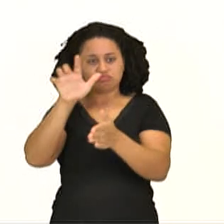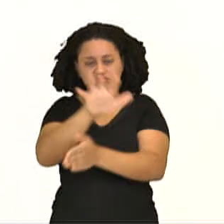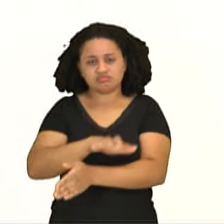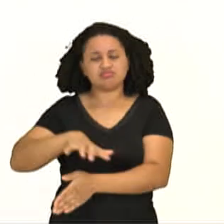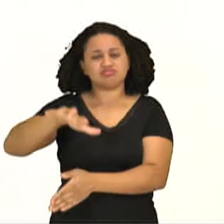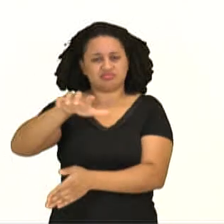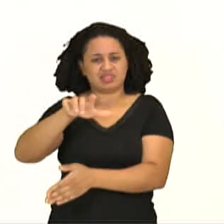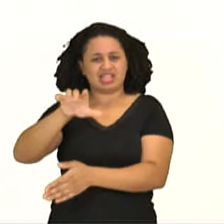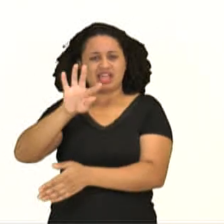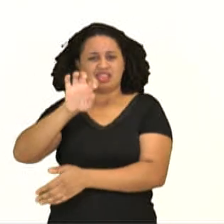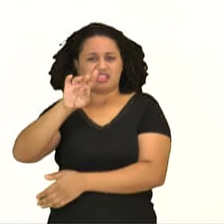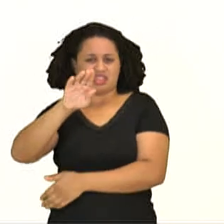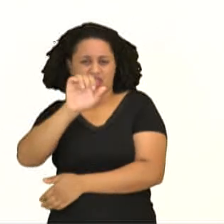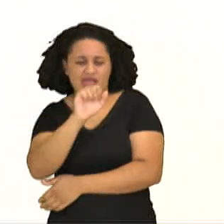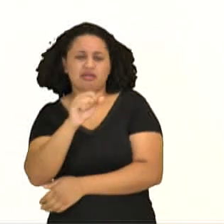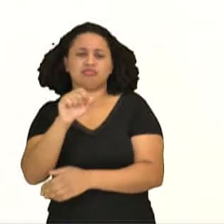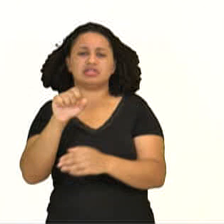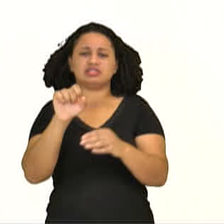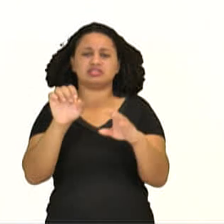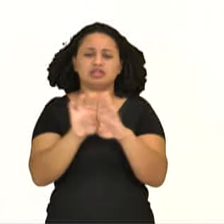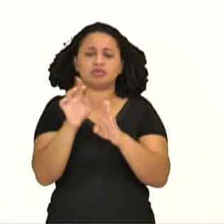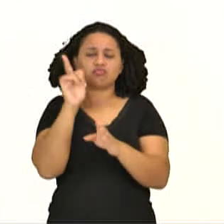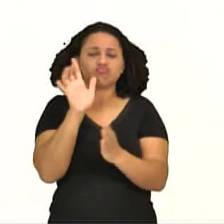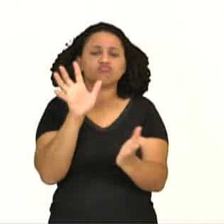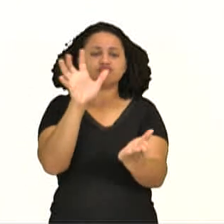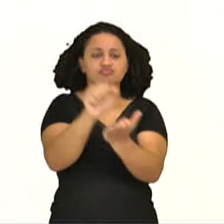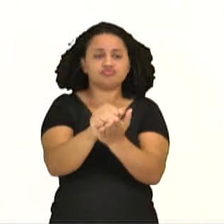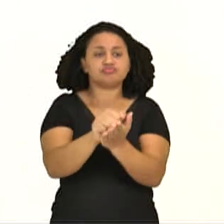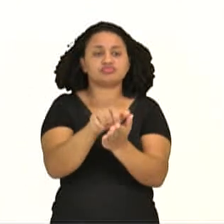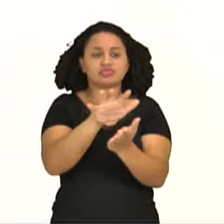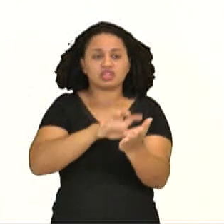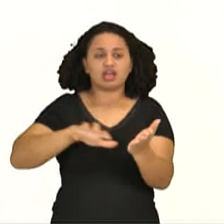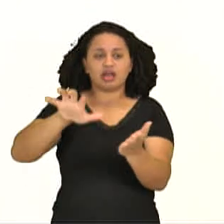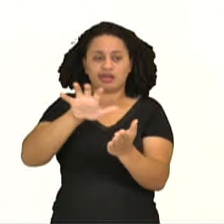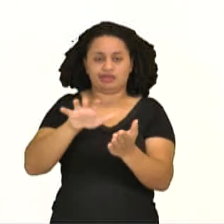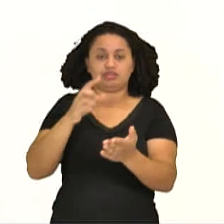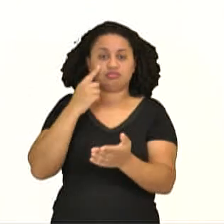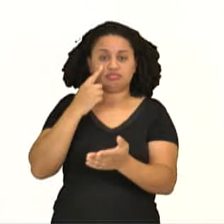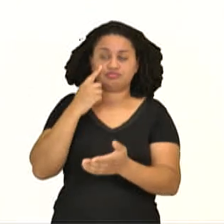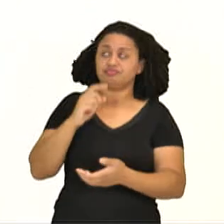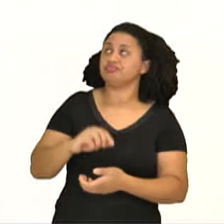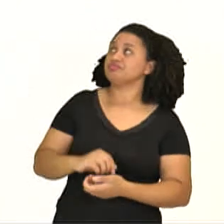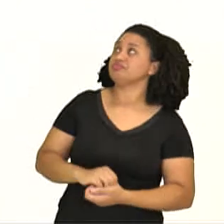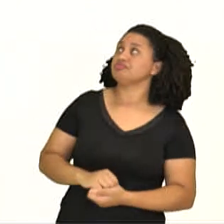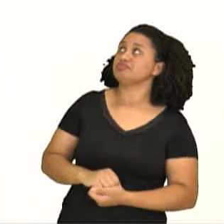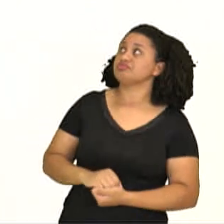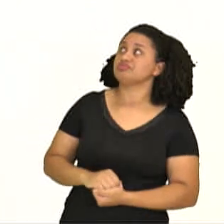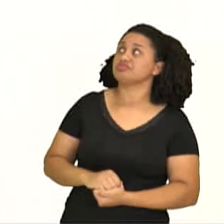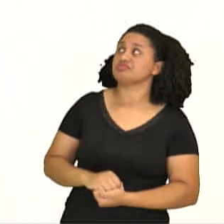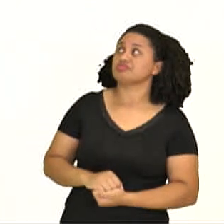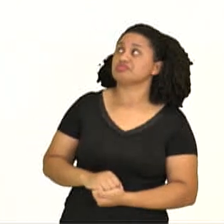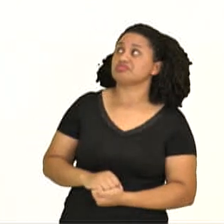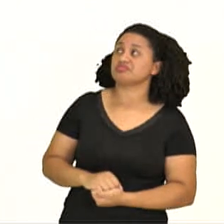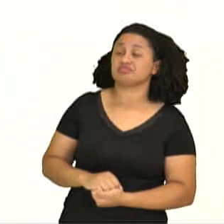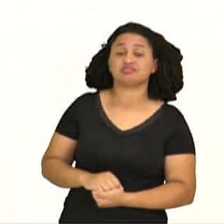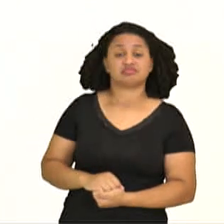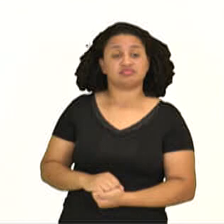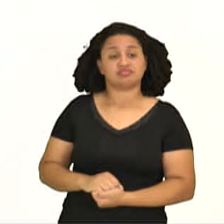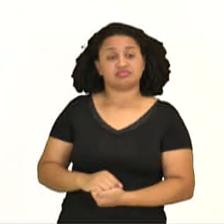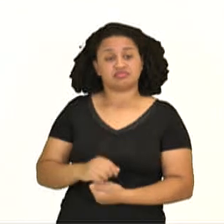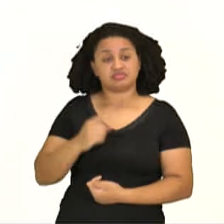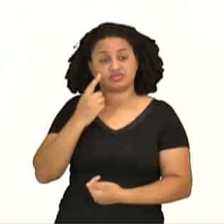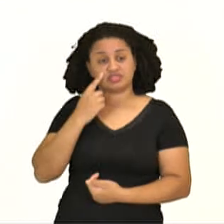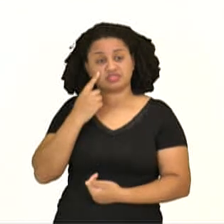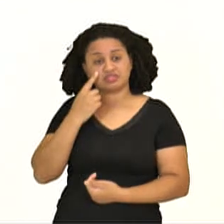capital, os chamados faraós negros. Eles ficavam nessa região, entre a terceira e a quarta catarata até a